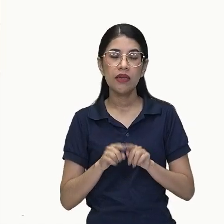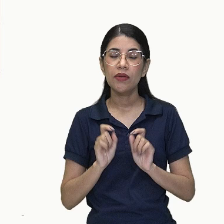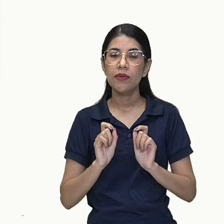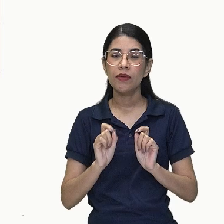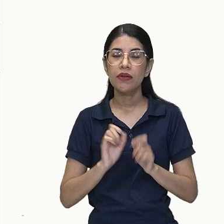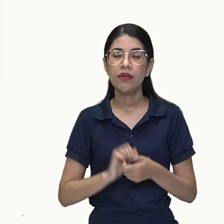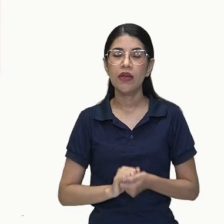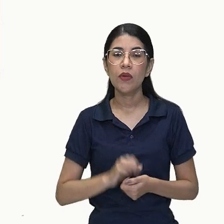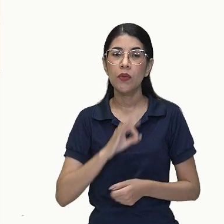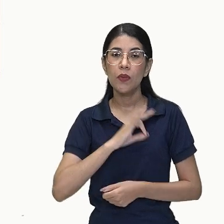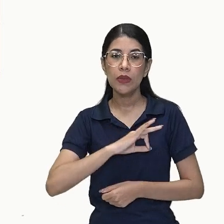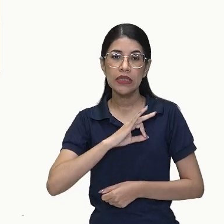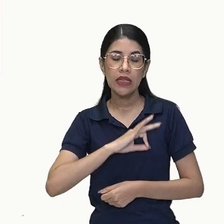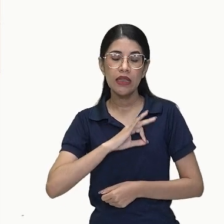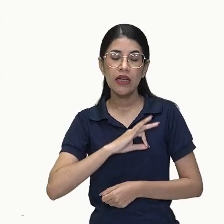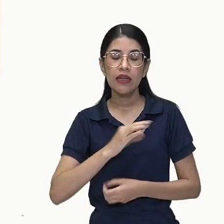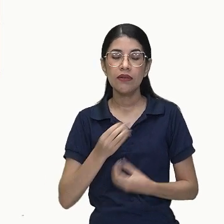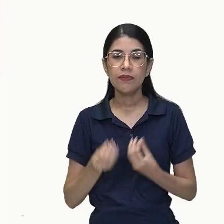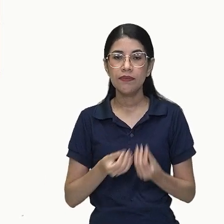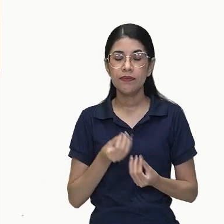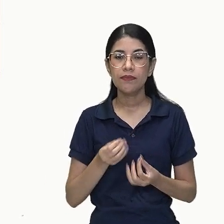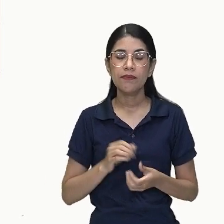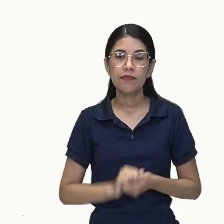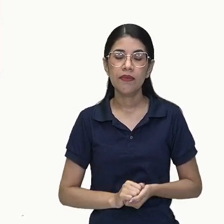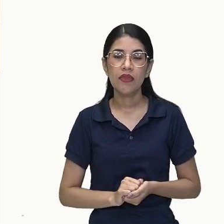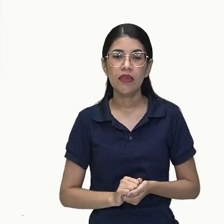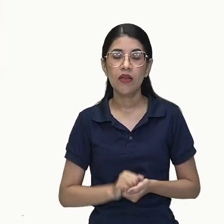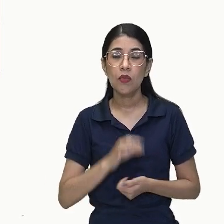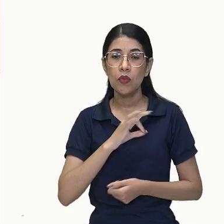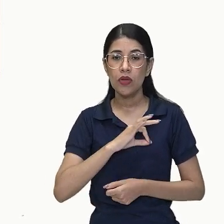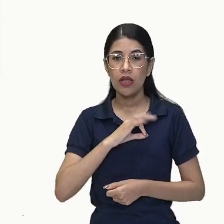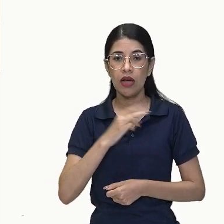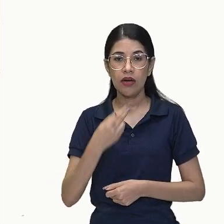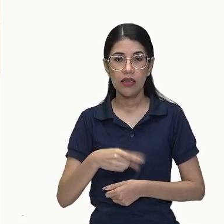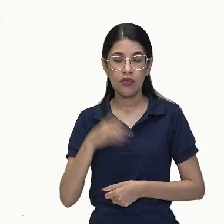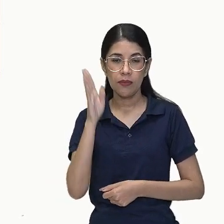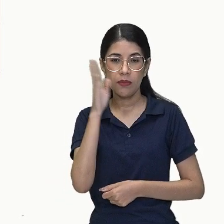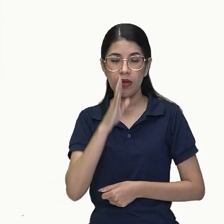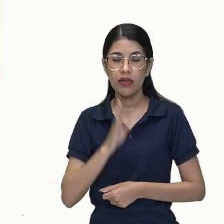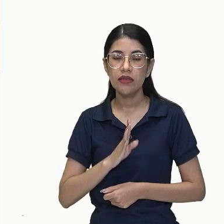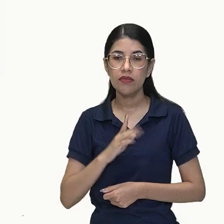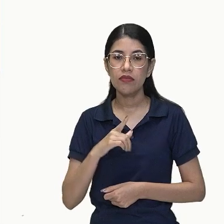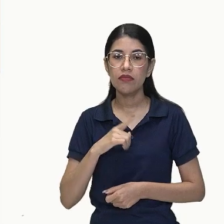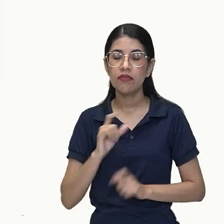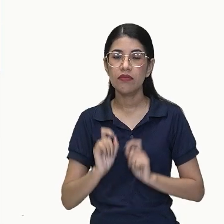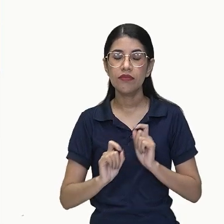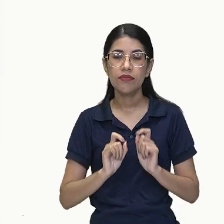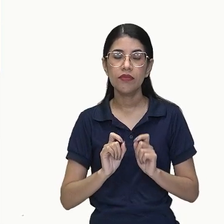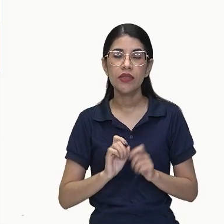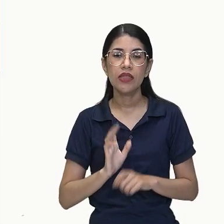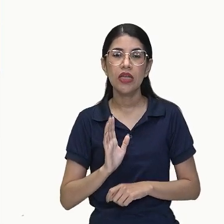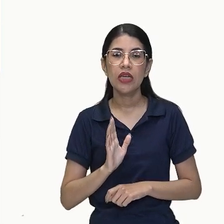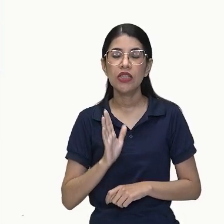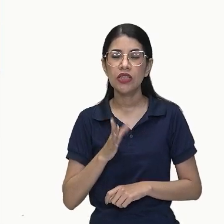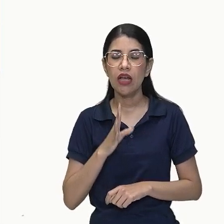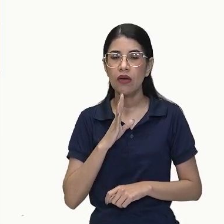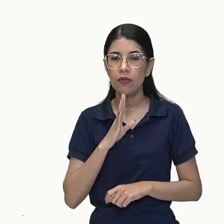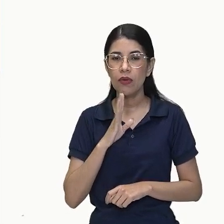ao salário mínimo. Nós temos aqui o nosso salário mínimo no Brasil, né, que já é